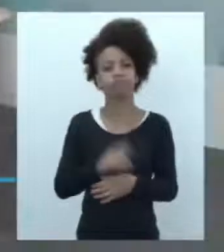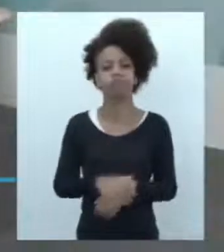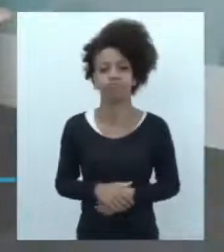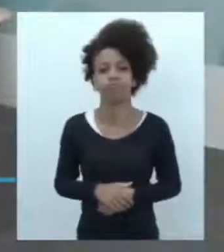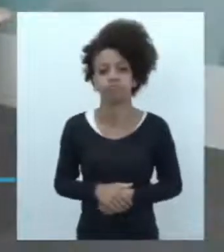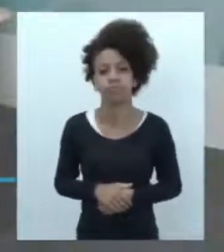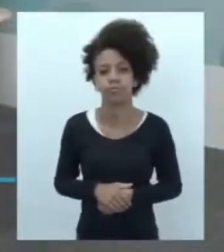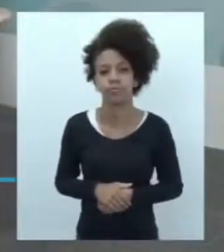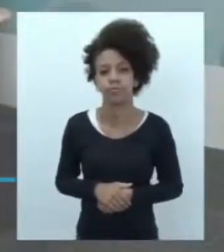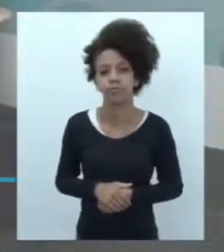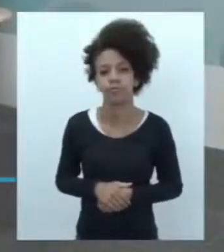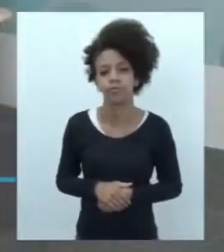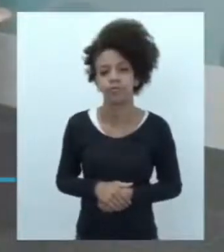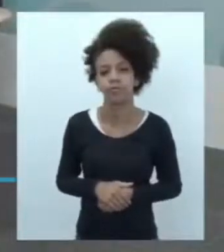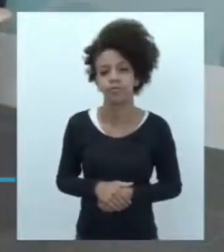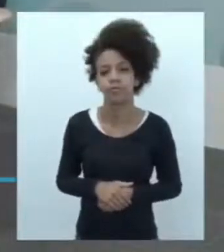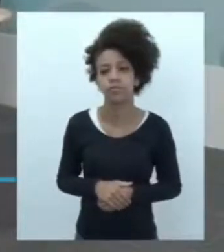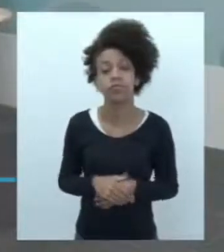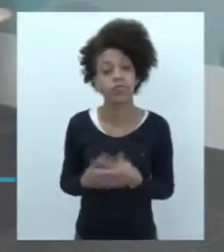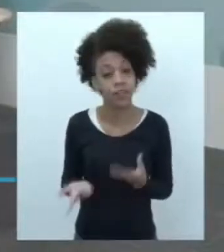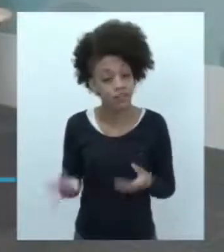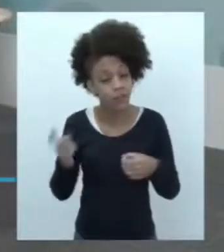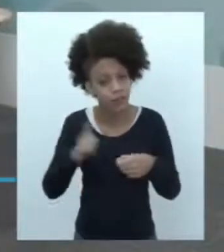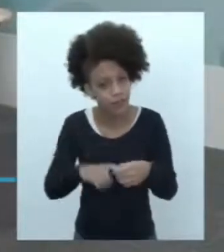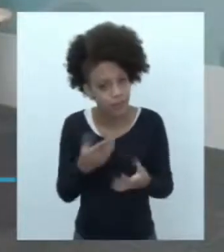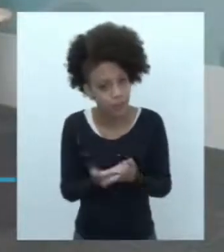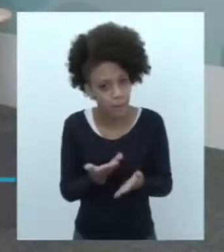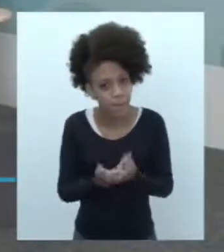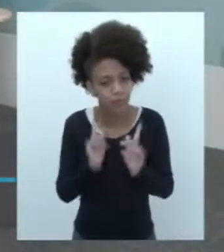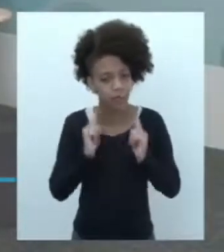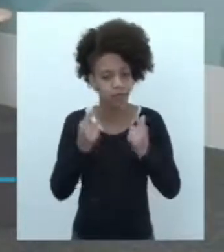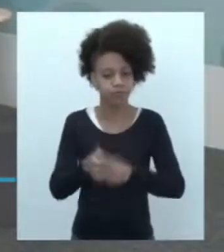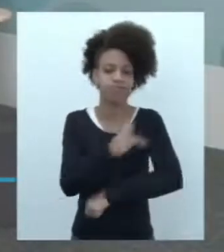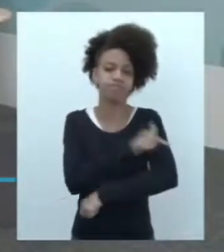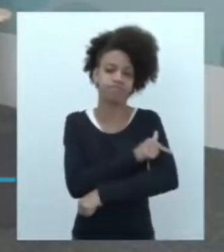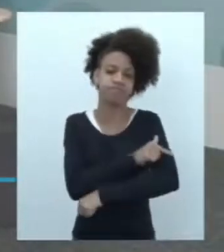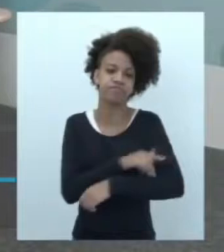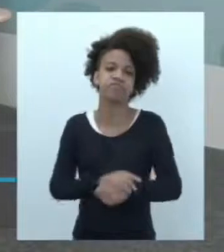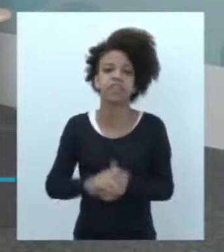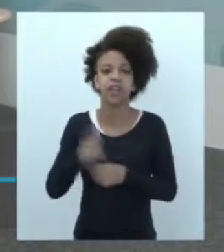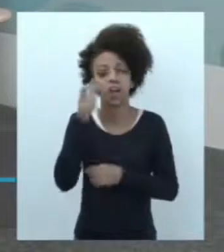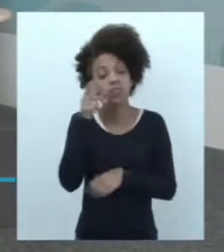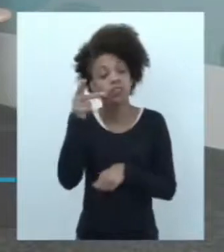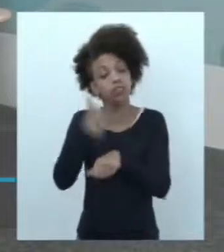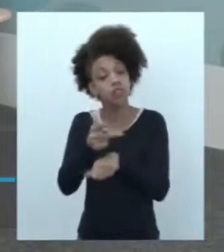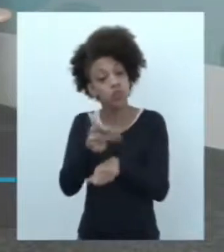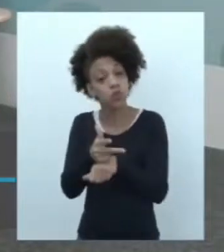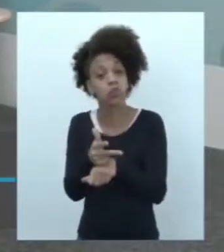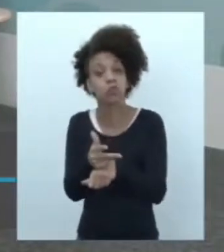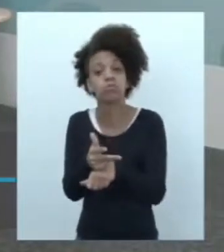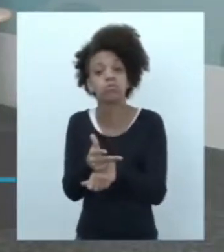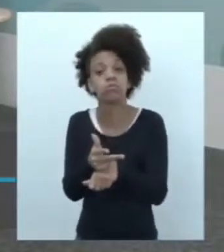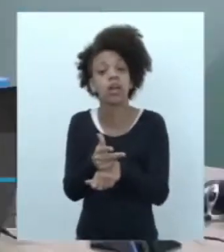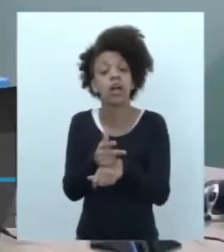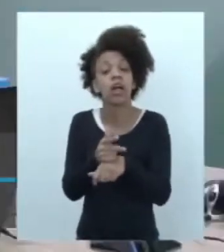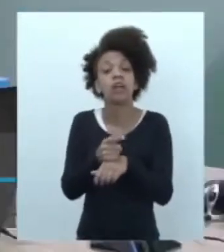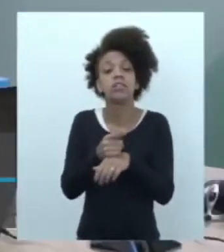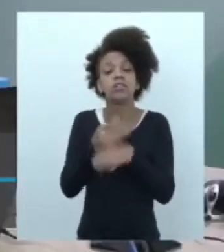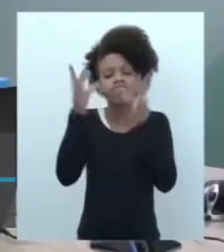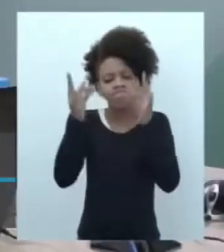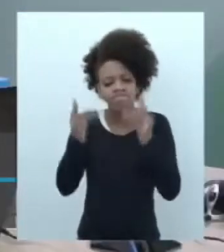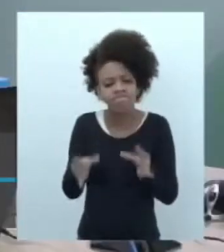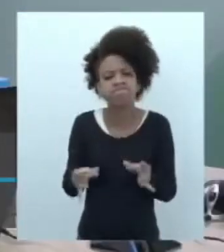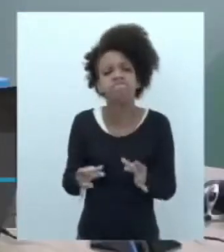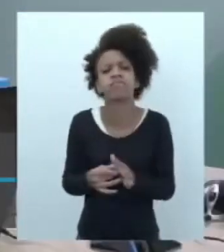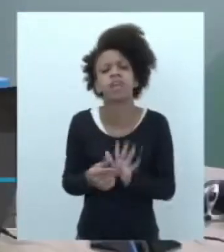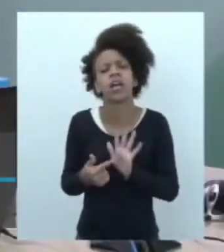mundo. Olá, voltamos aqui para a aula de Geografia do 7º ano. Vocês assistiram um vídeo, né, que destacou a importância